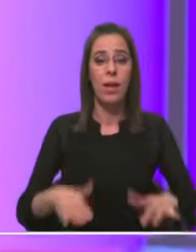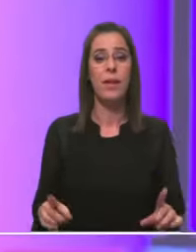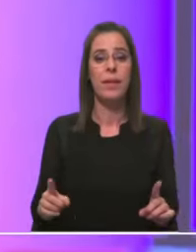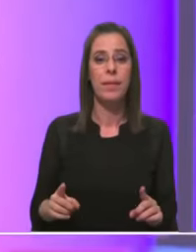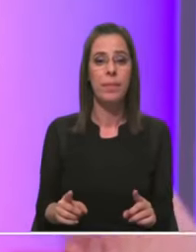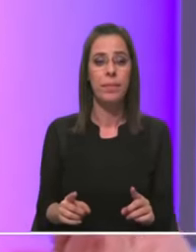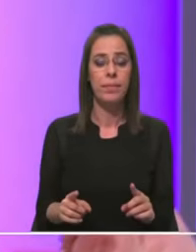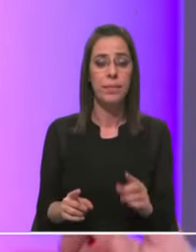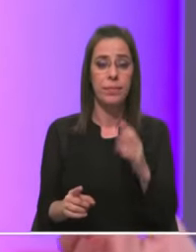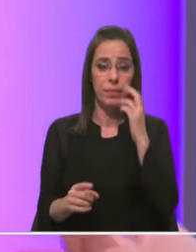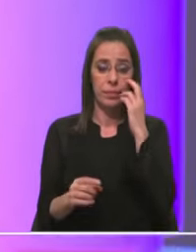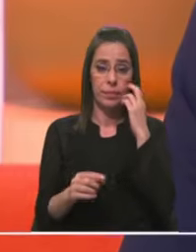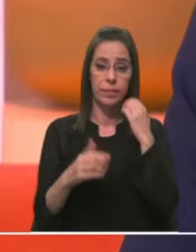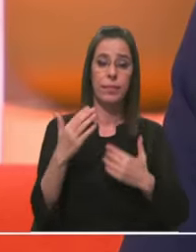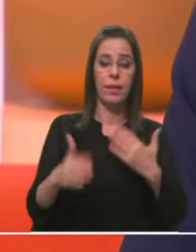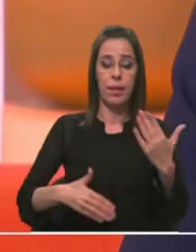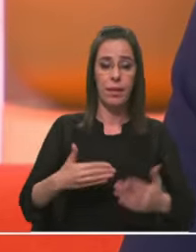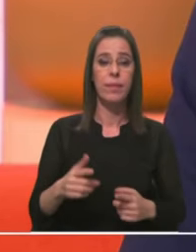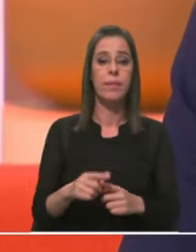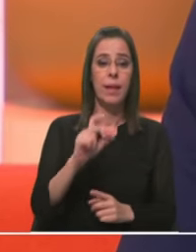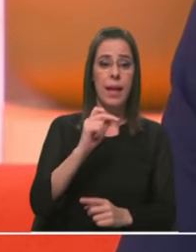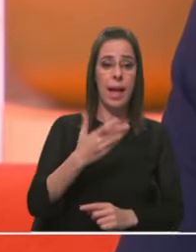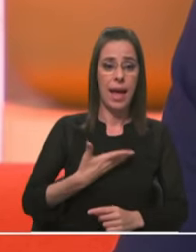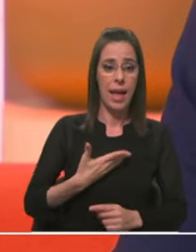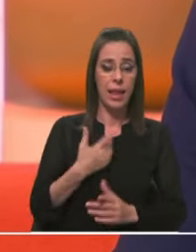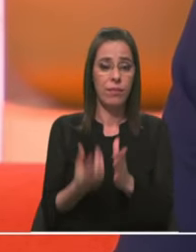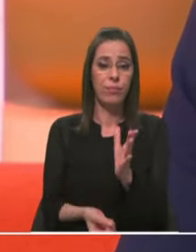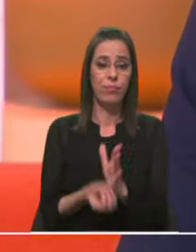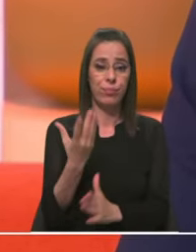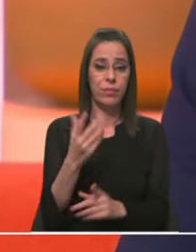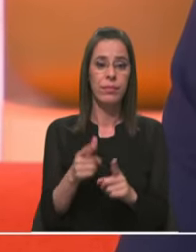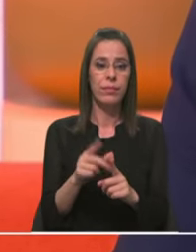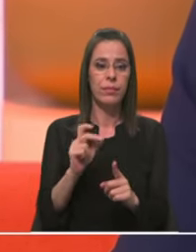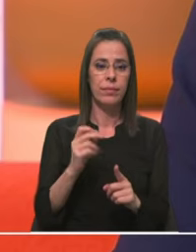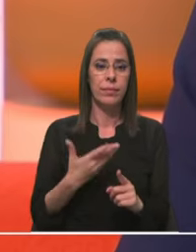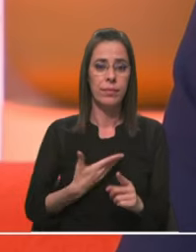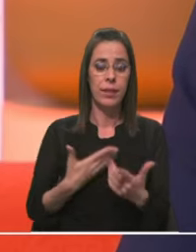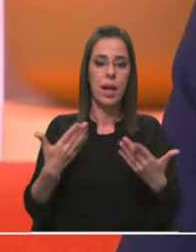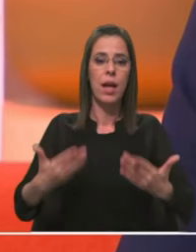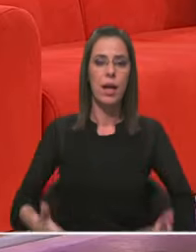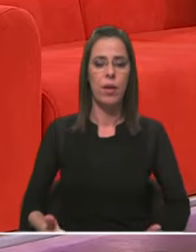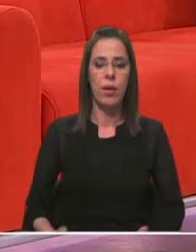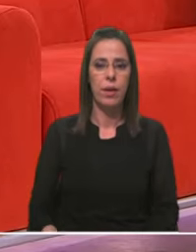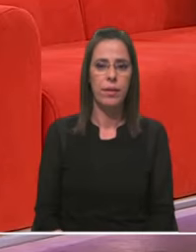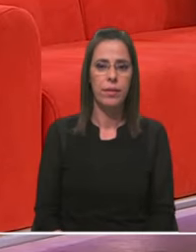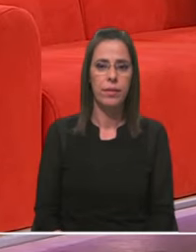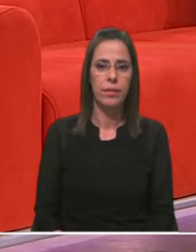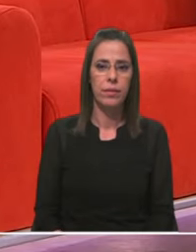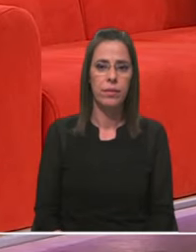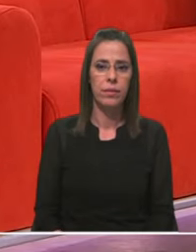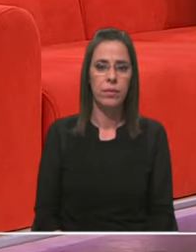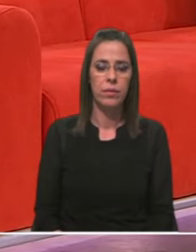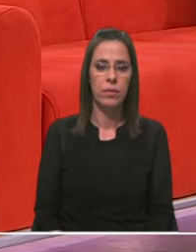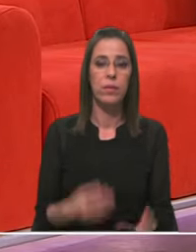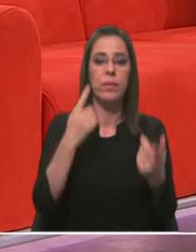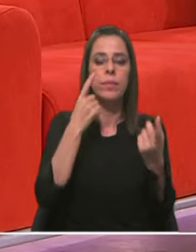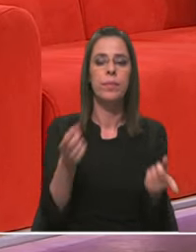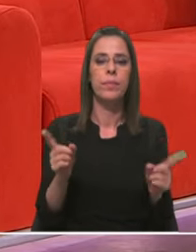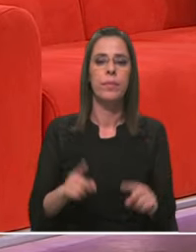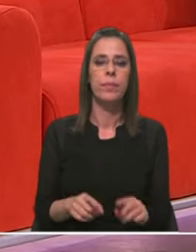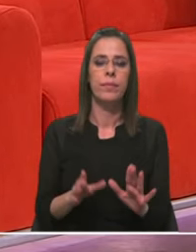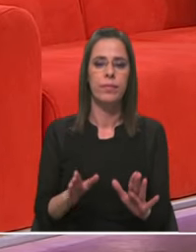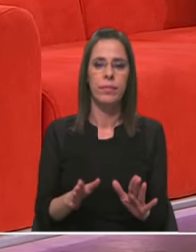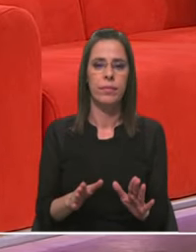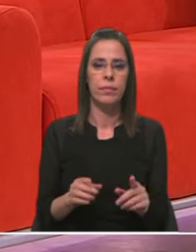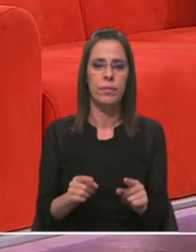eh entra então a a ADF não é eh lá muito atrás e agora volta e agora volta não é